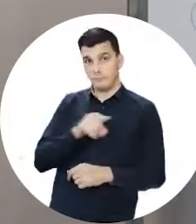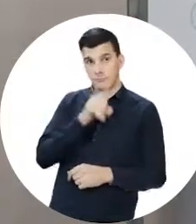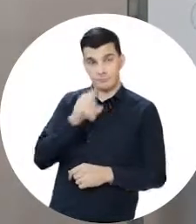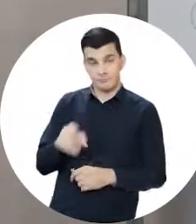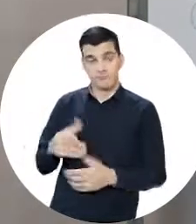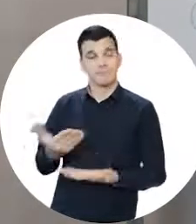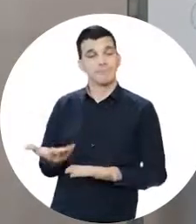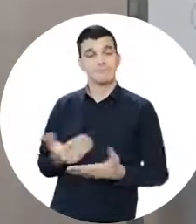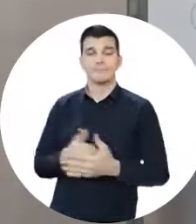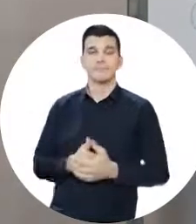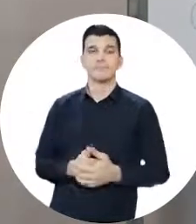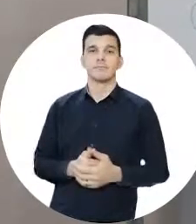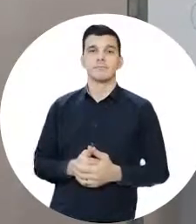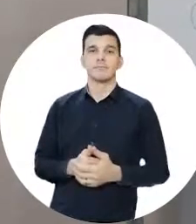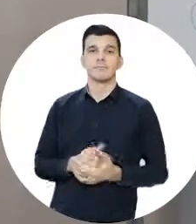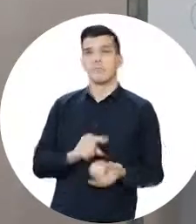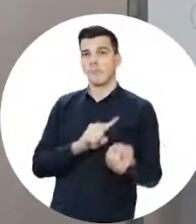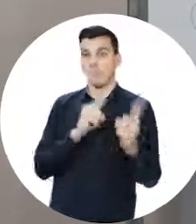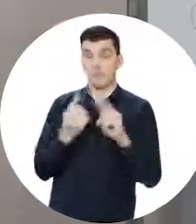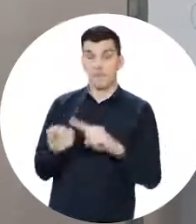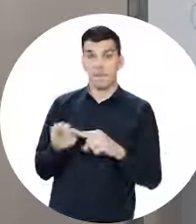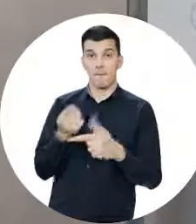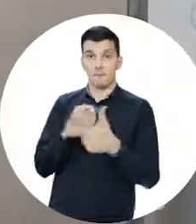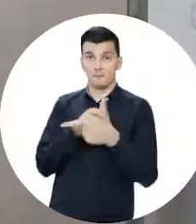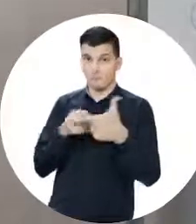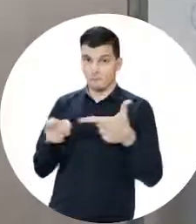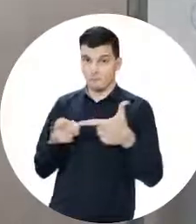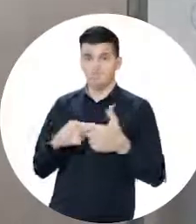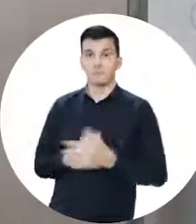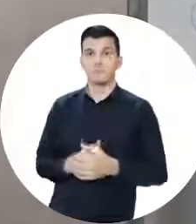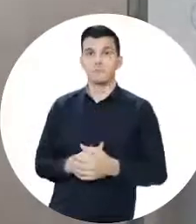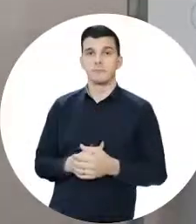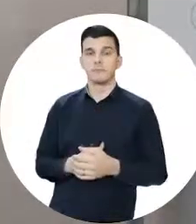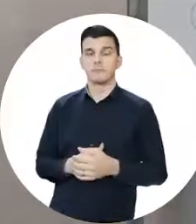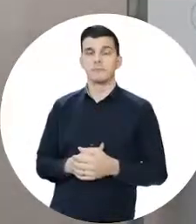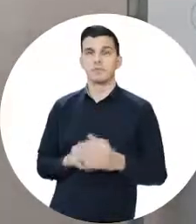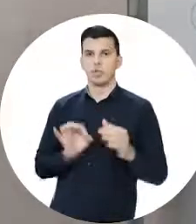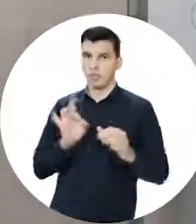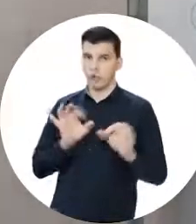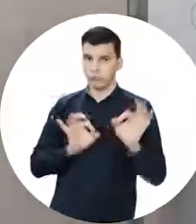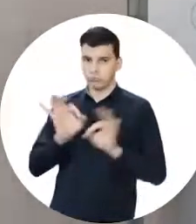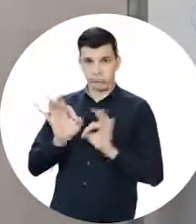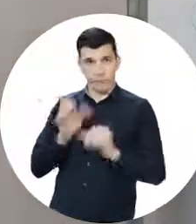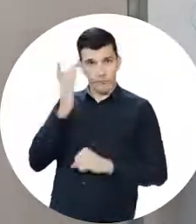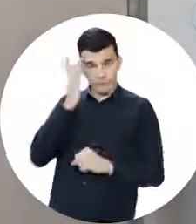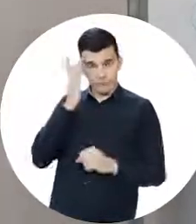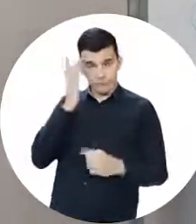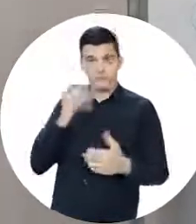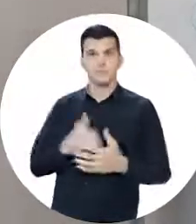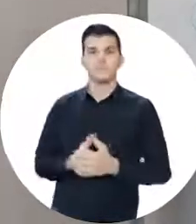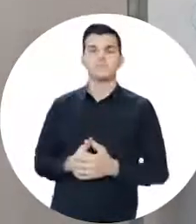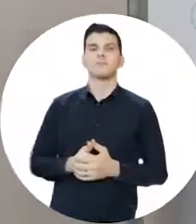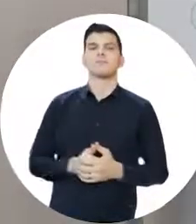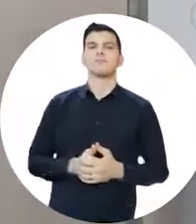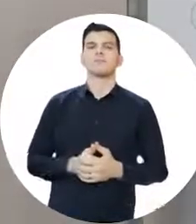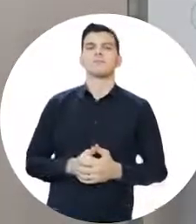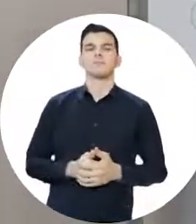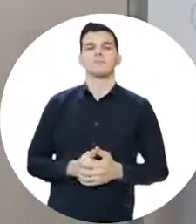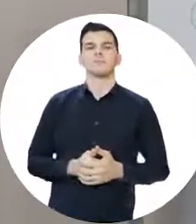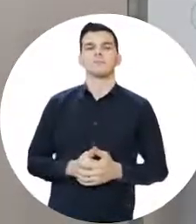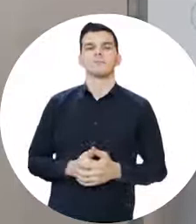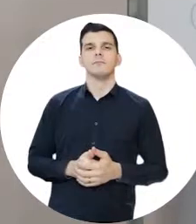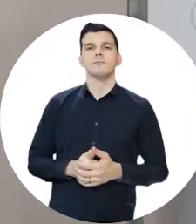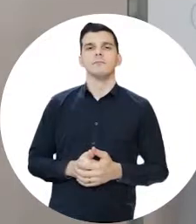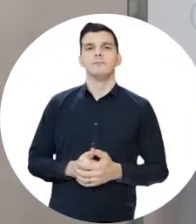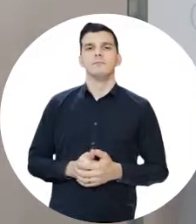a densidade está multiplicando o volume e passa para o outro lado, dividindo. Eu só ajeitei a minha fórmula, ok? Então vamos lá.